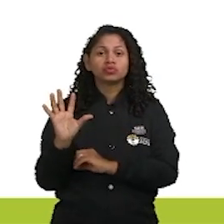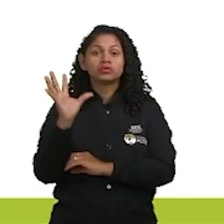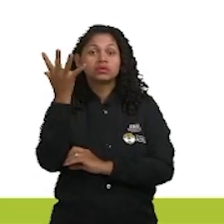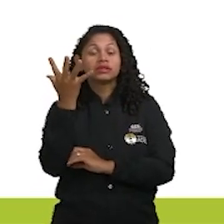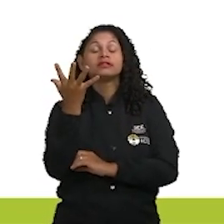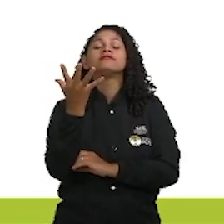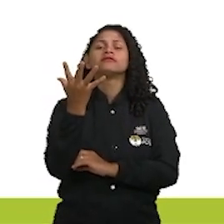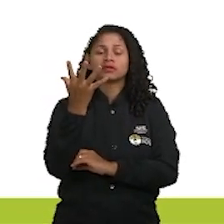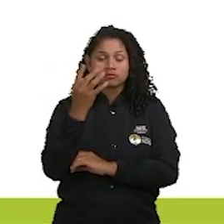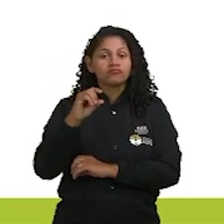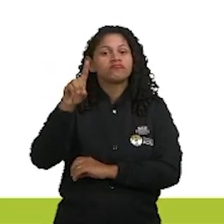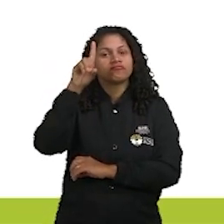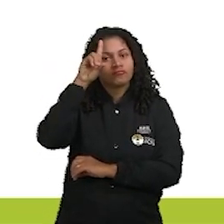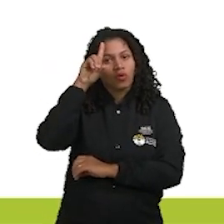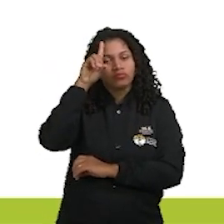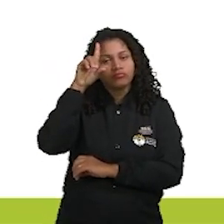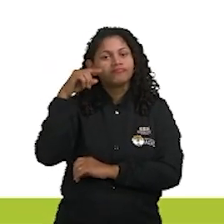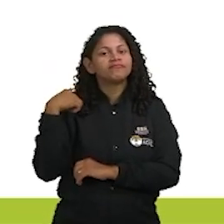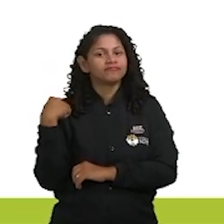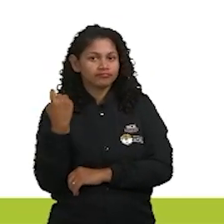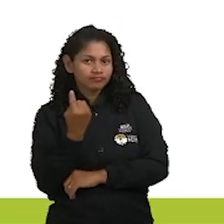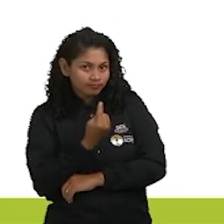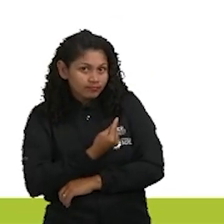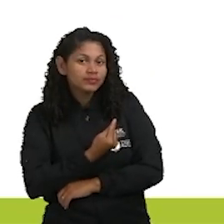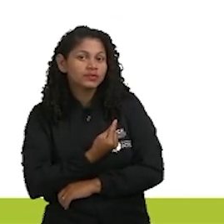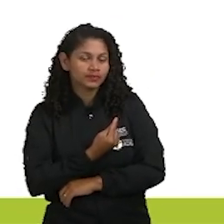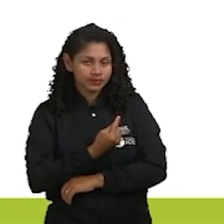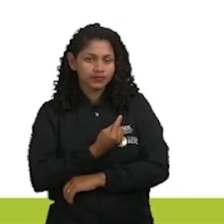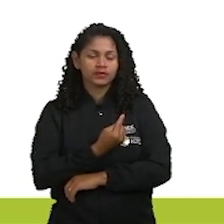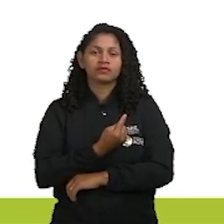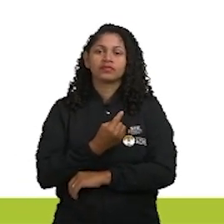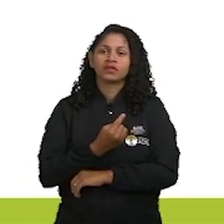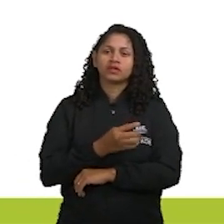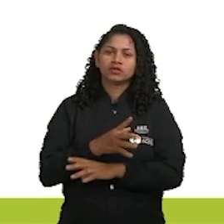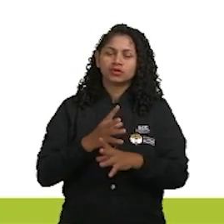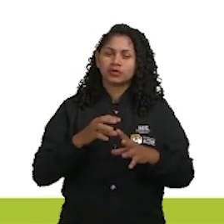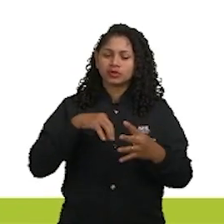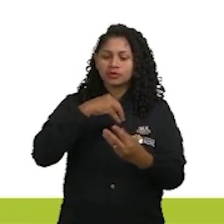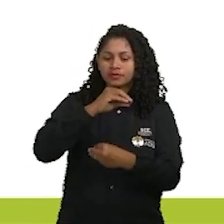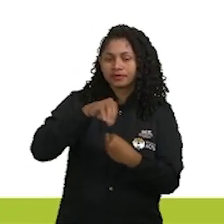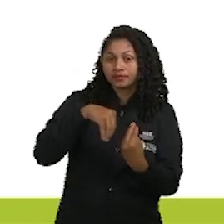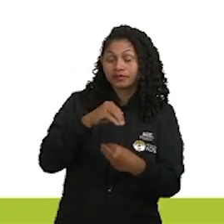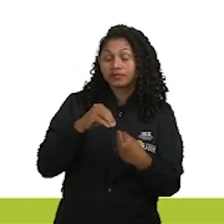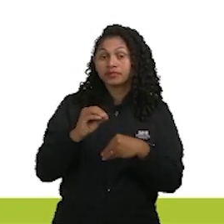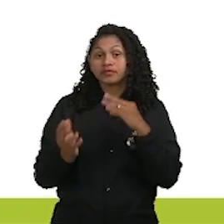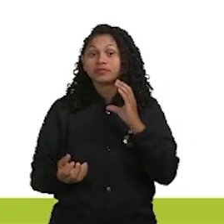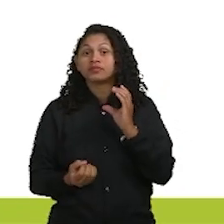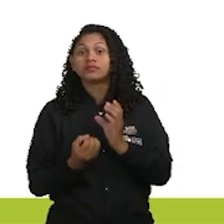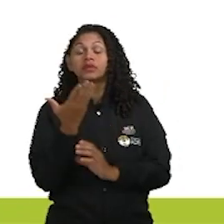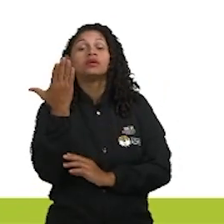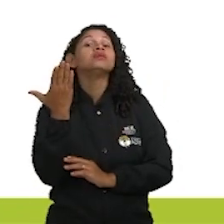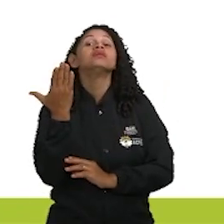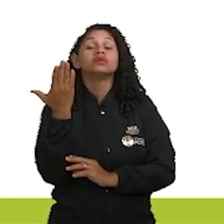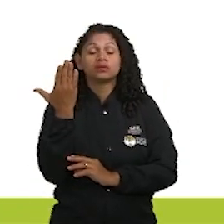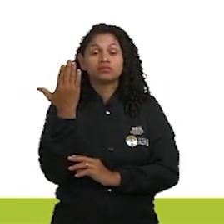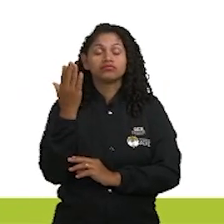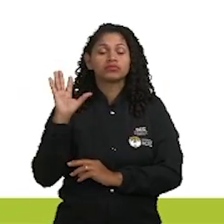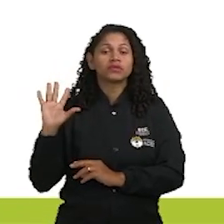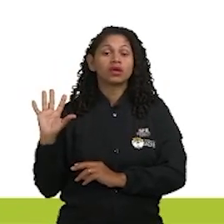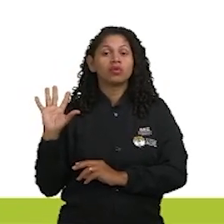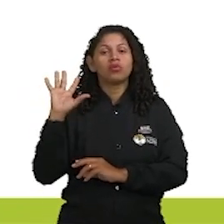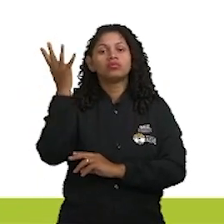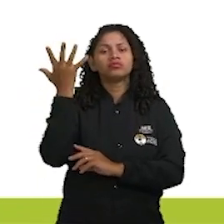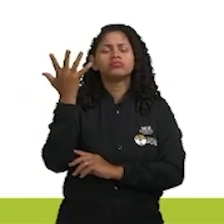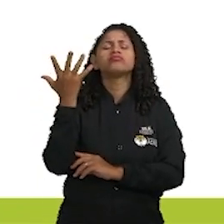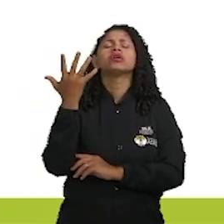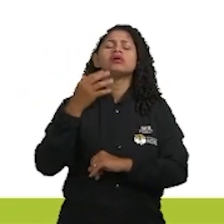nosso cotidiano. Então, essas reações consideradas redox, elas acontecem naturalmente no nosso